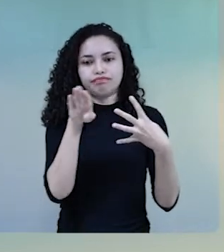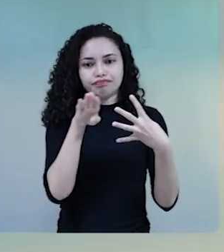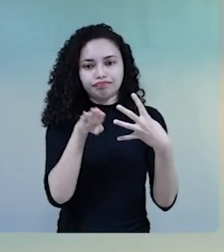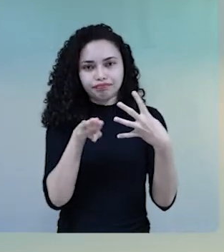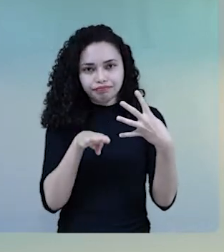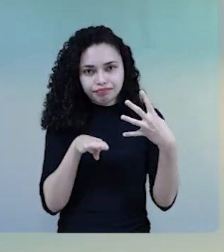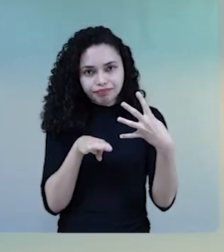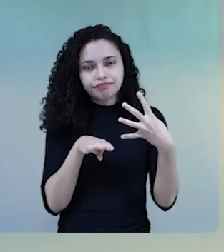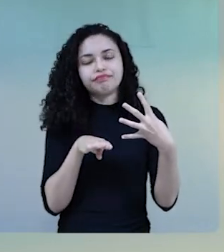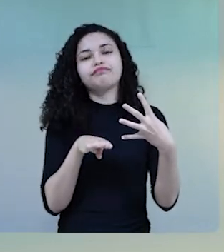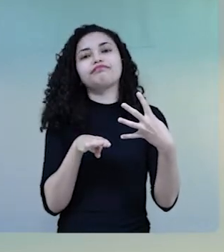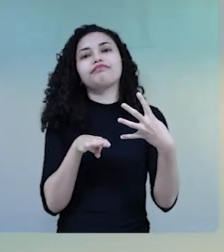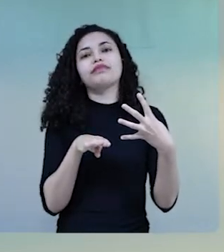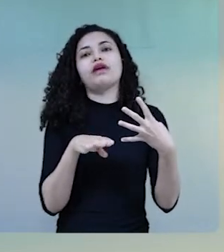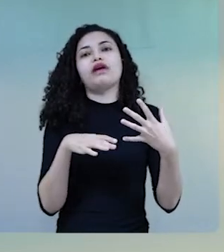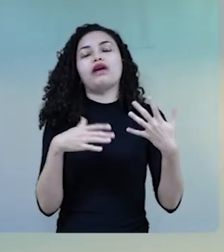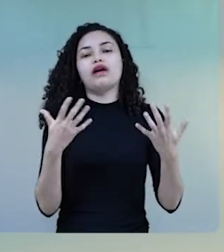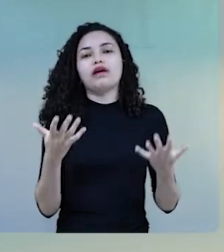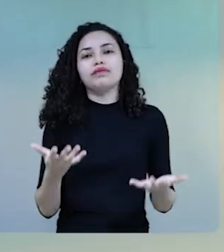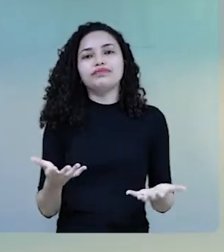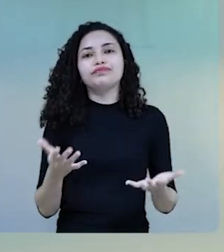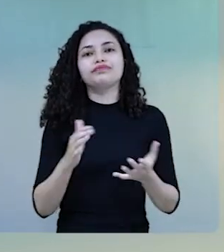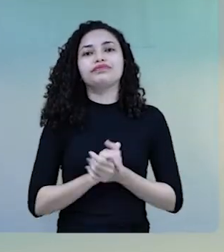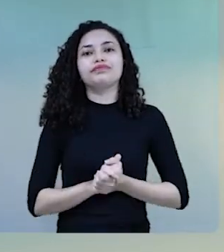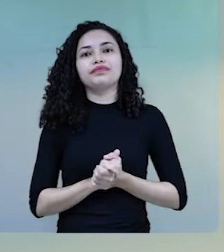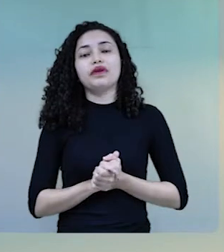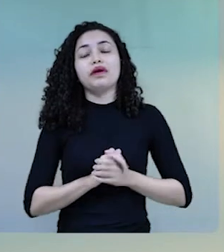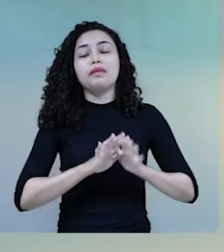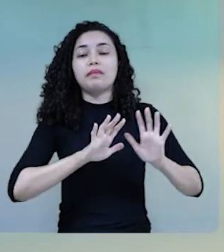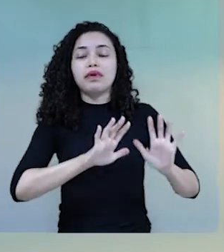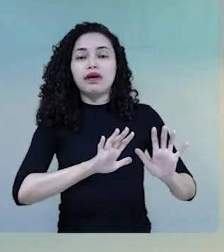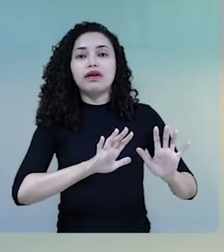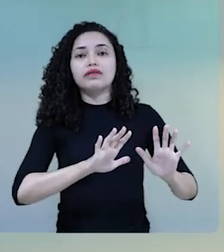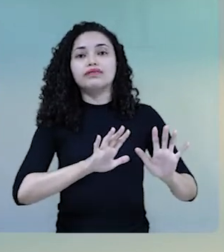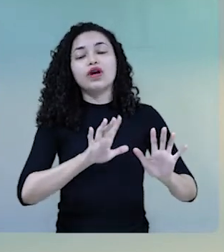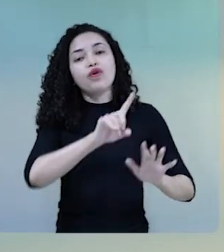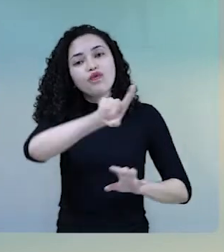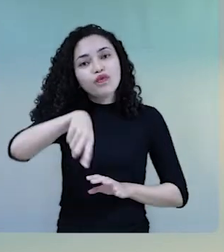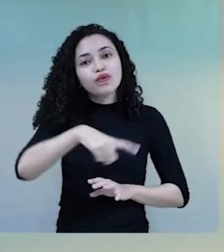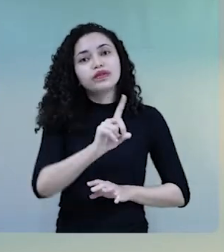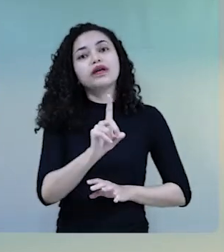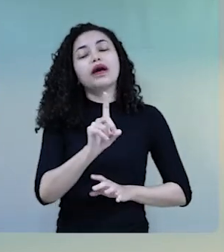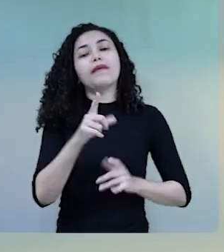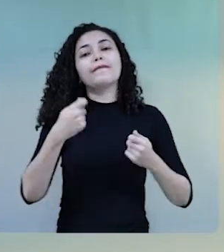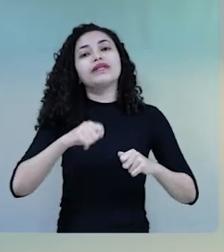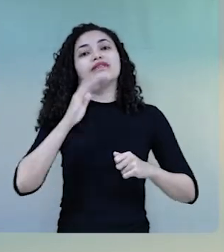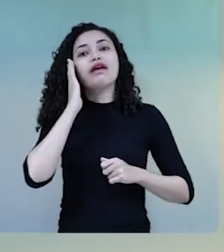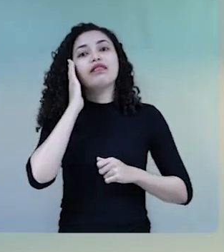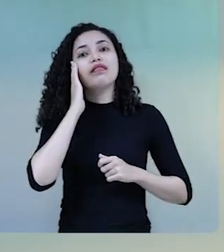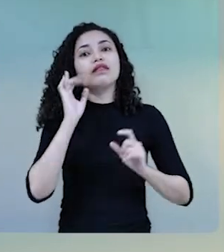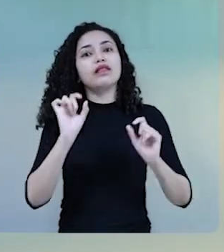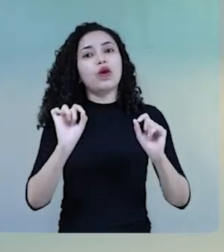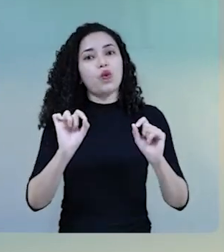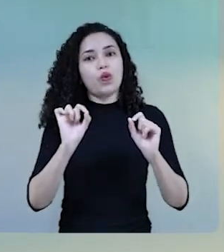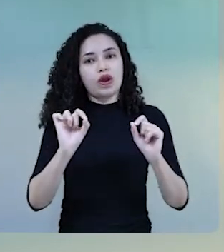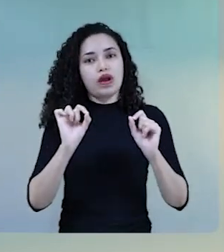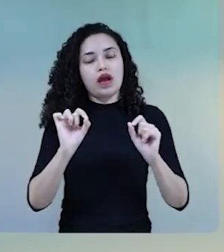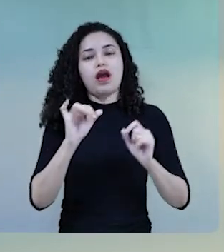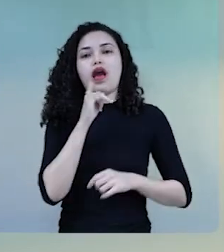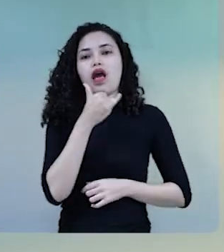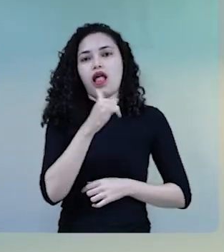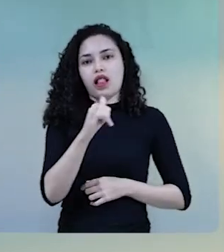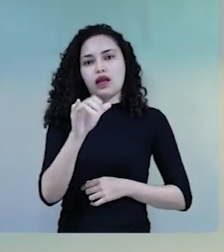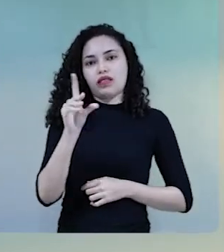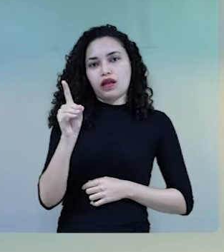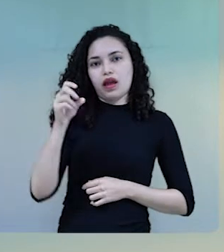o magnetismo e o eletromagnetismo. Sem sombra de dúvida, pessoal, você tem que entender que a eletrodinâmica é um dos conteúdos, um dos